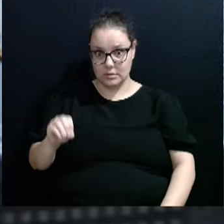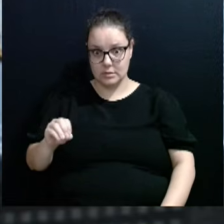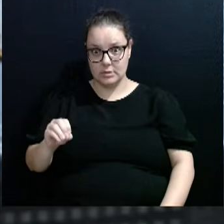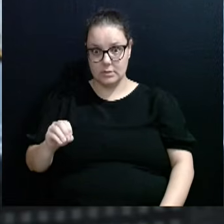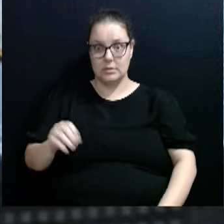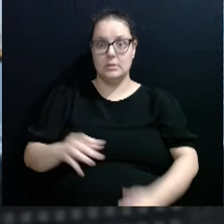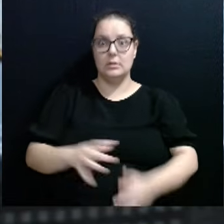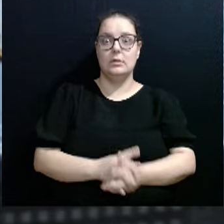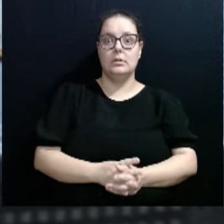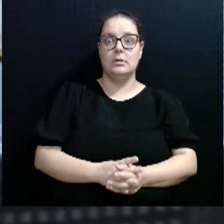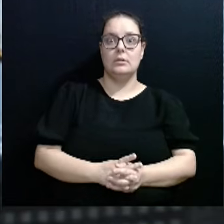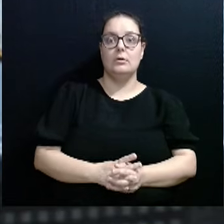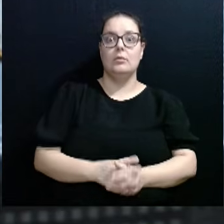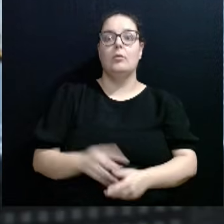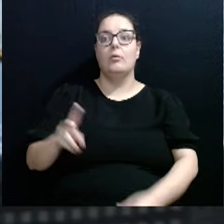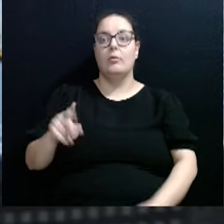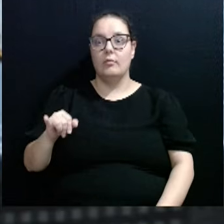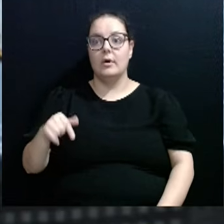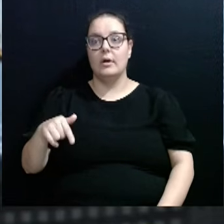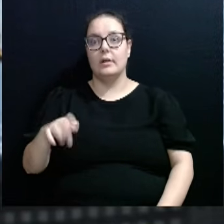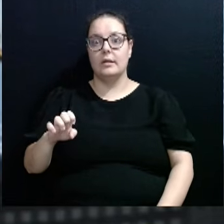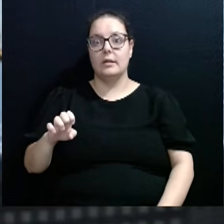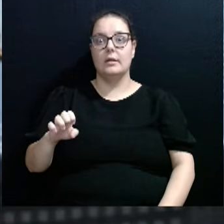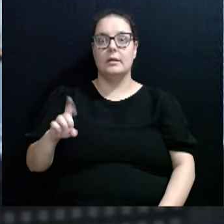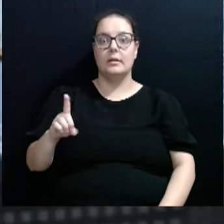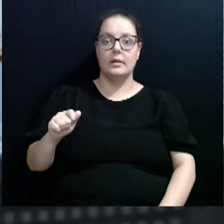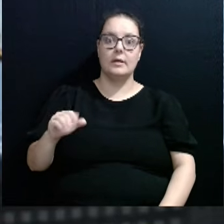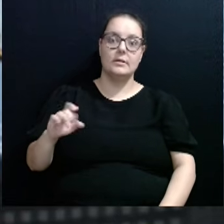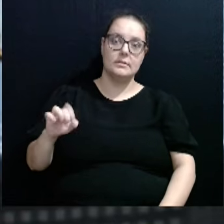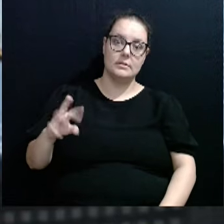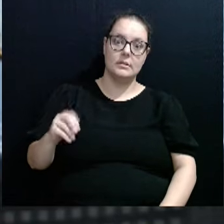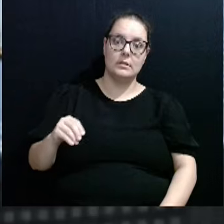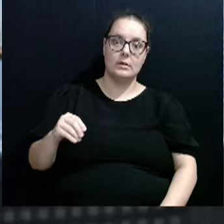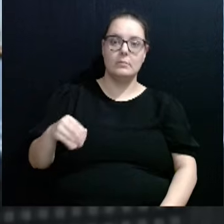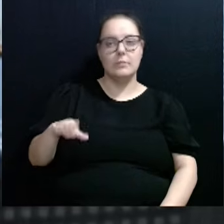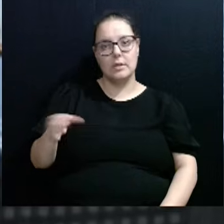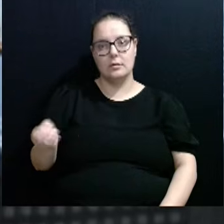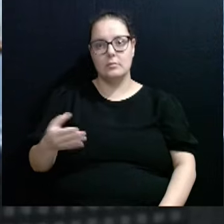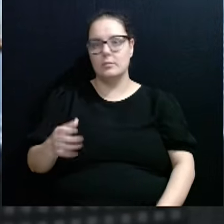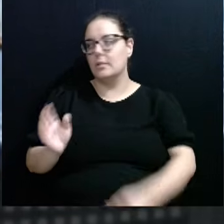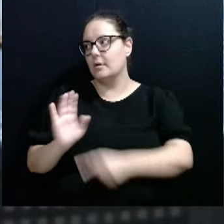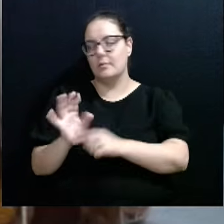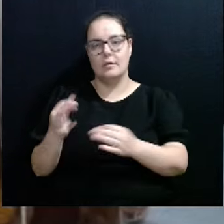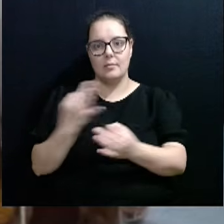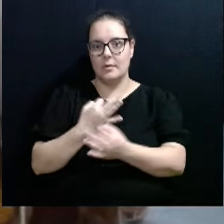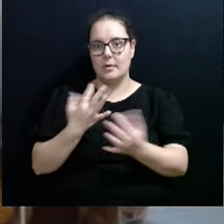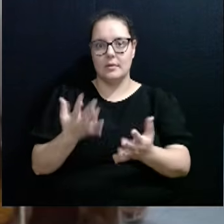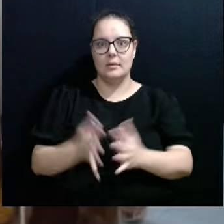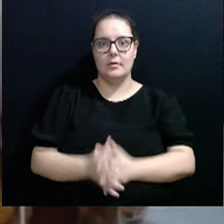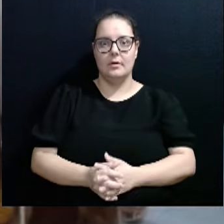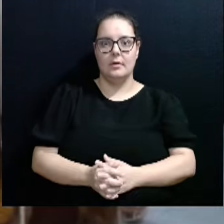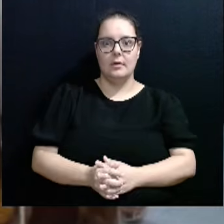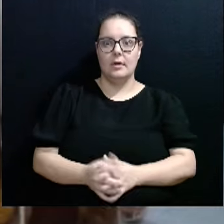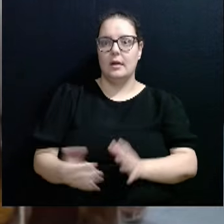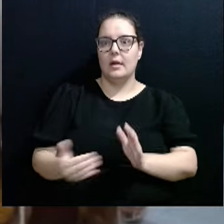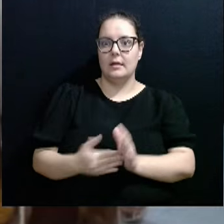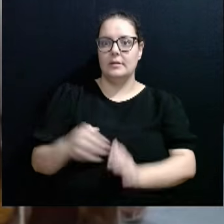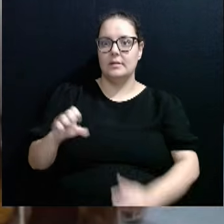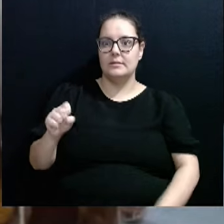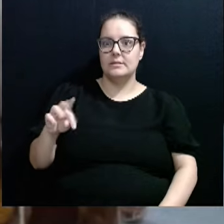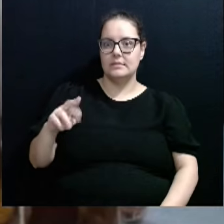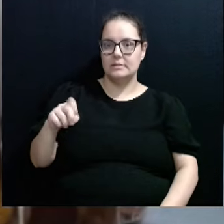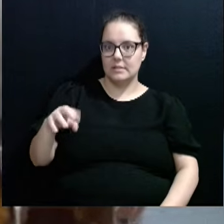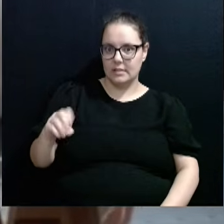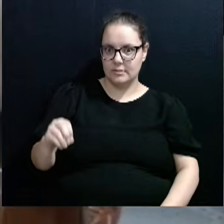Dá Certo já era mais novo, mas é maravilhoso. Aquele filme é maravilhoso. Até estrado de cama, porque foi gravado aqui perto